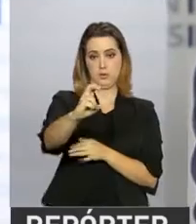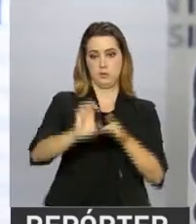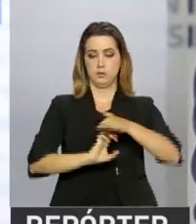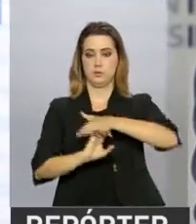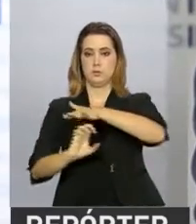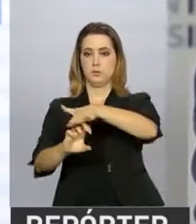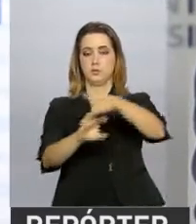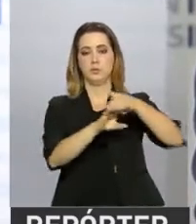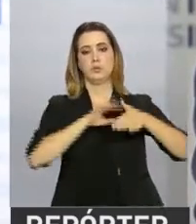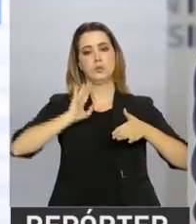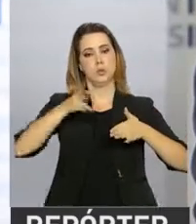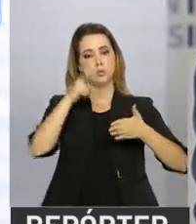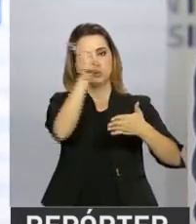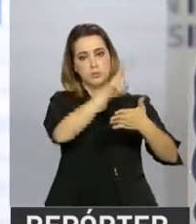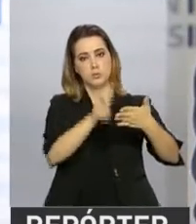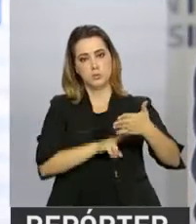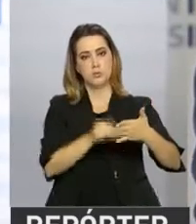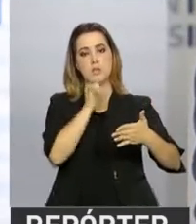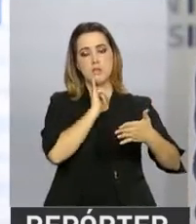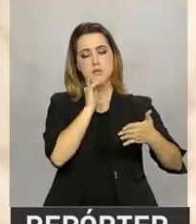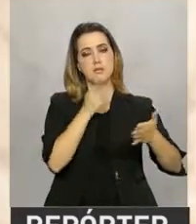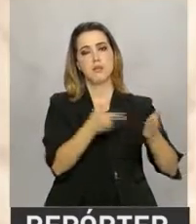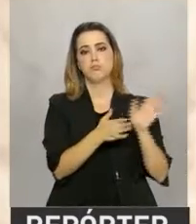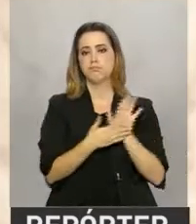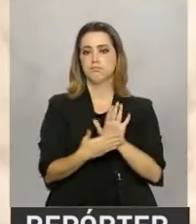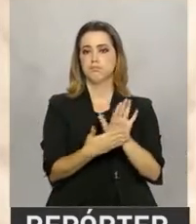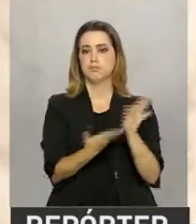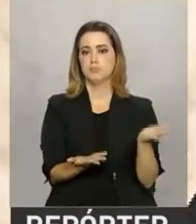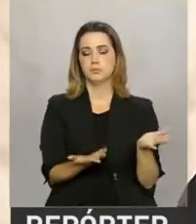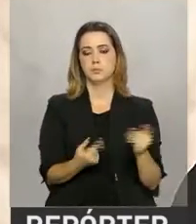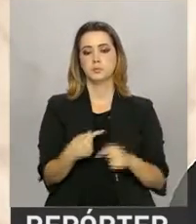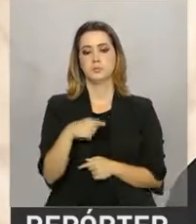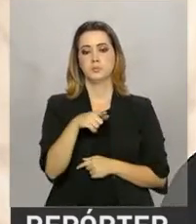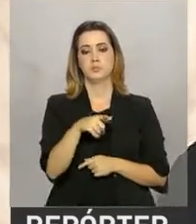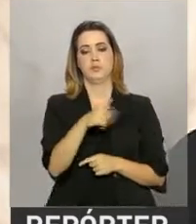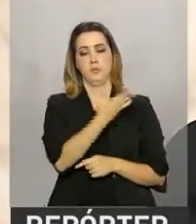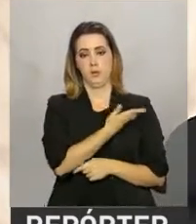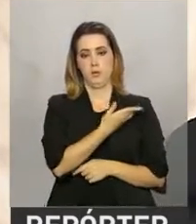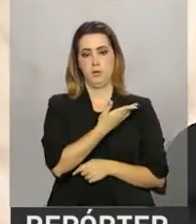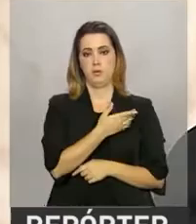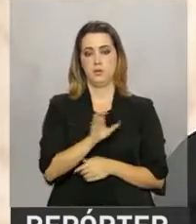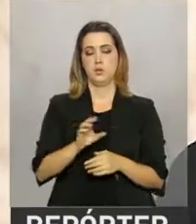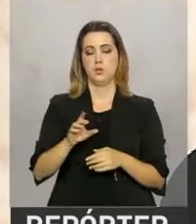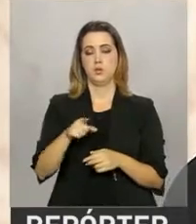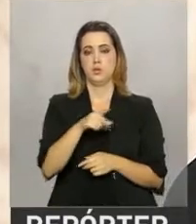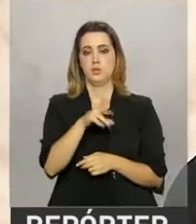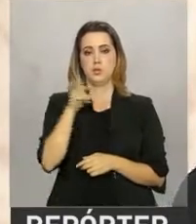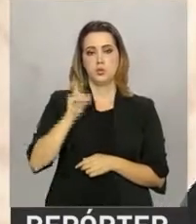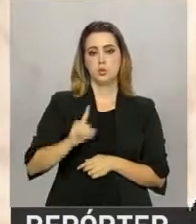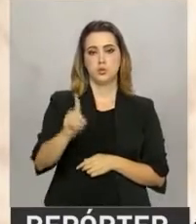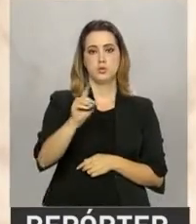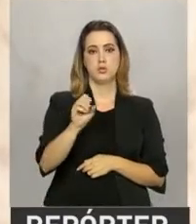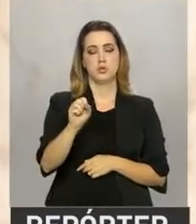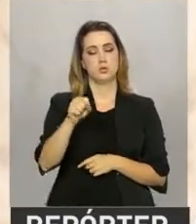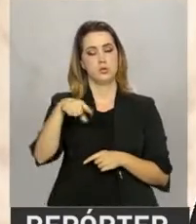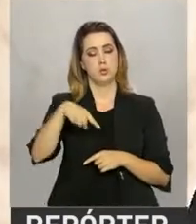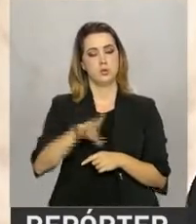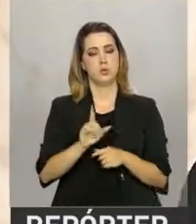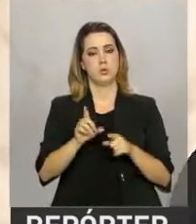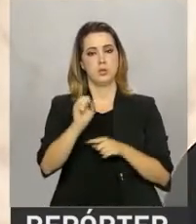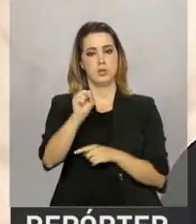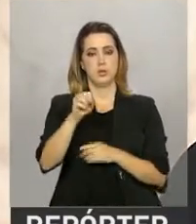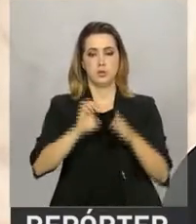avaliação são um exemplo disso reynaldo goto diretor da siemens brasil e destacou as ações da